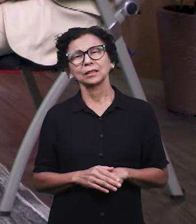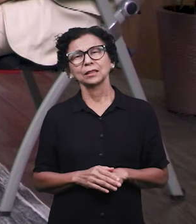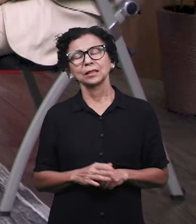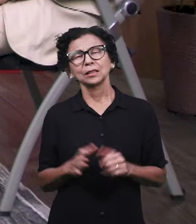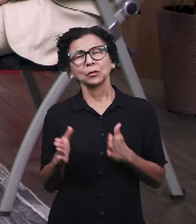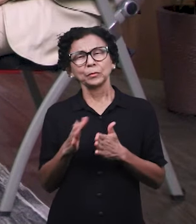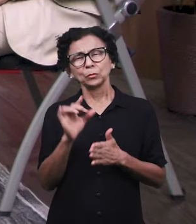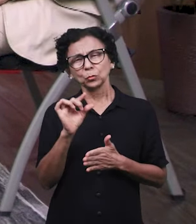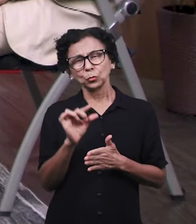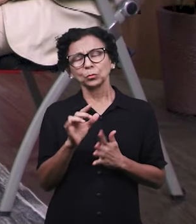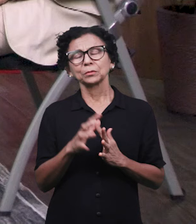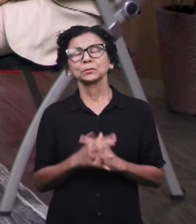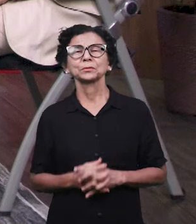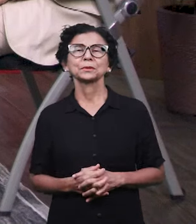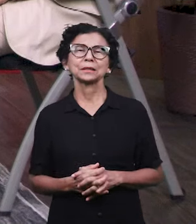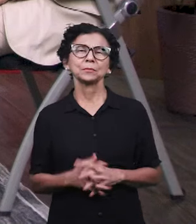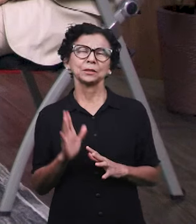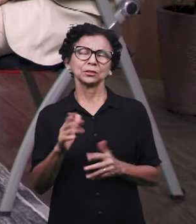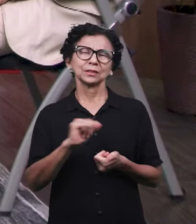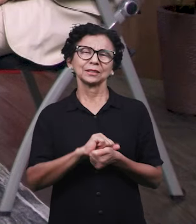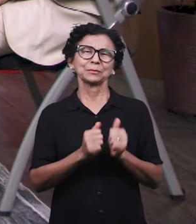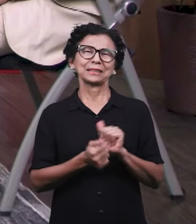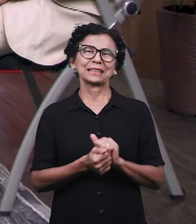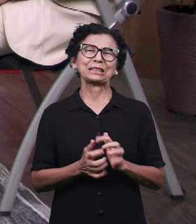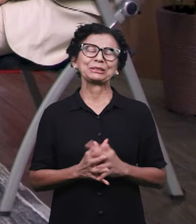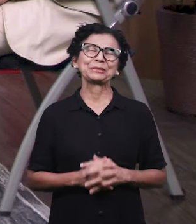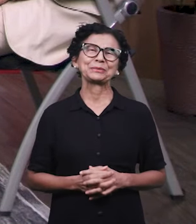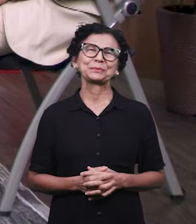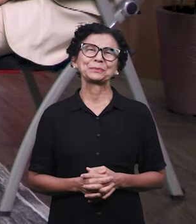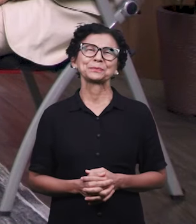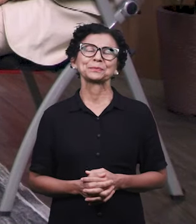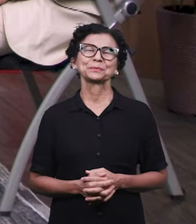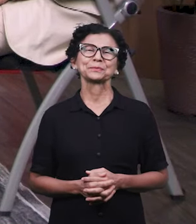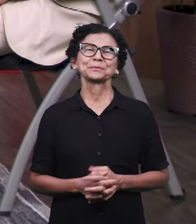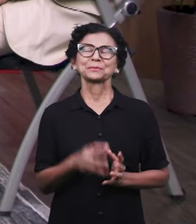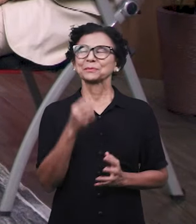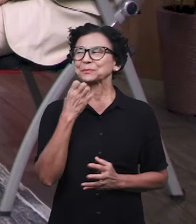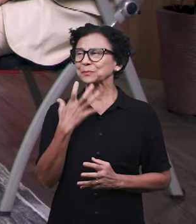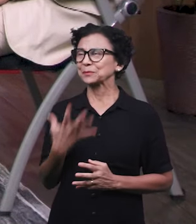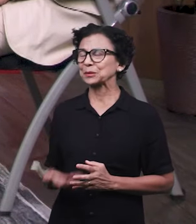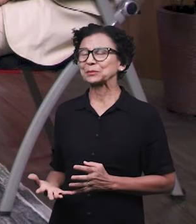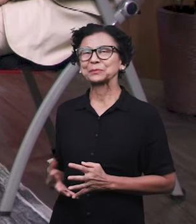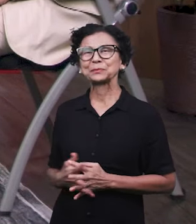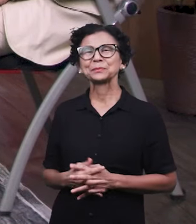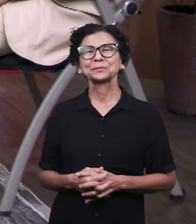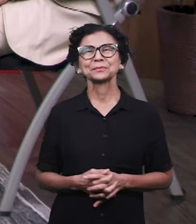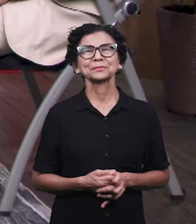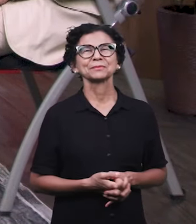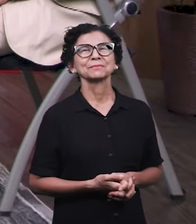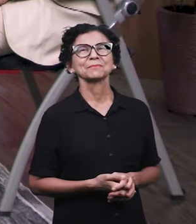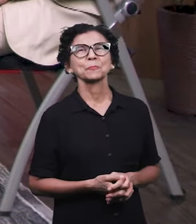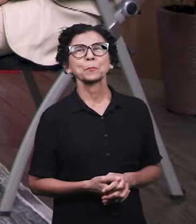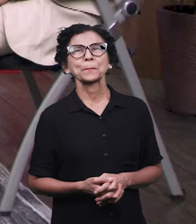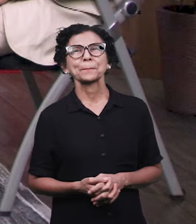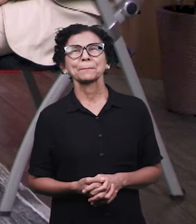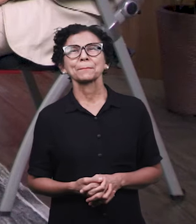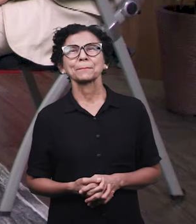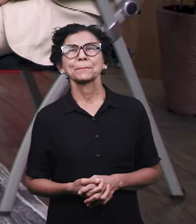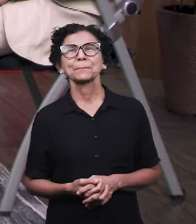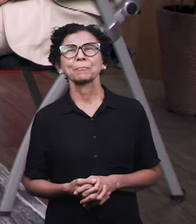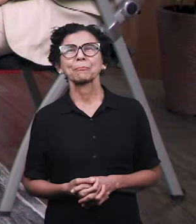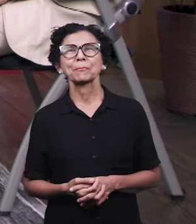bênção muito grande aqui. Que bênção, Que né? bom. Espírito Santo é acolhedor e, sobretudo, ao falar da Muito. nossa igreja, né? Bom mineiro não vai